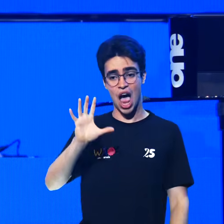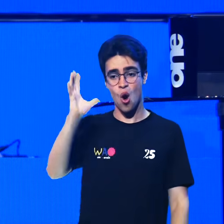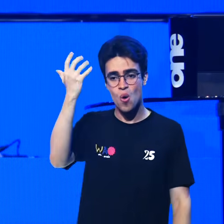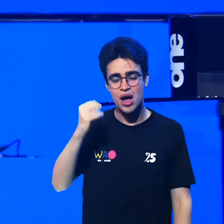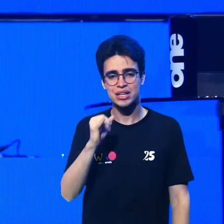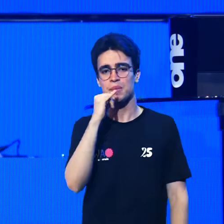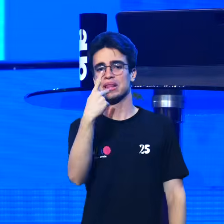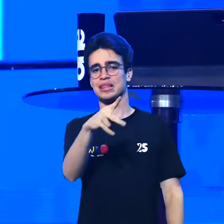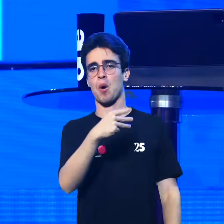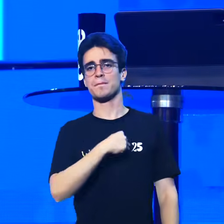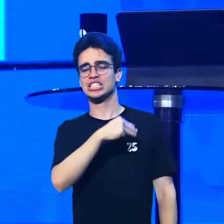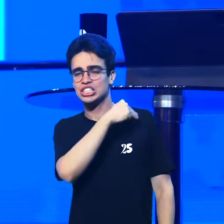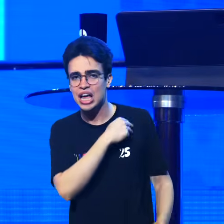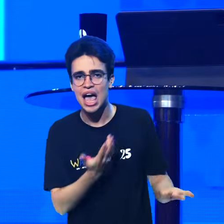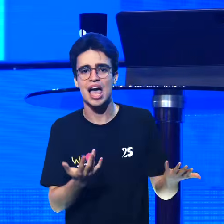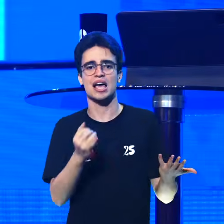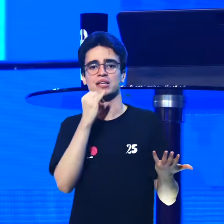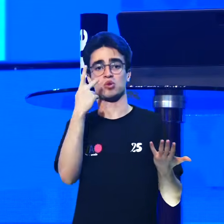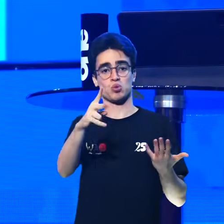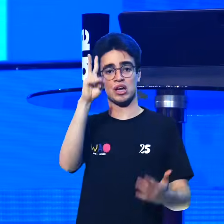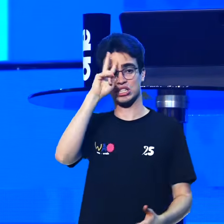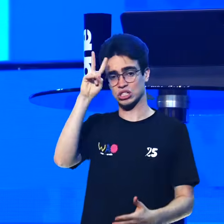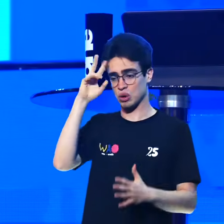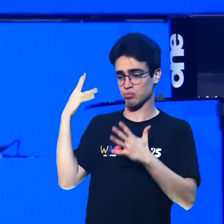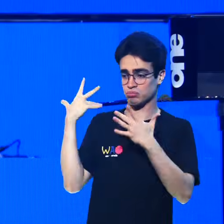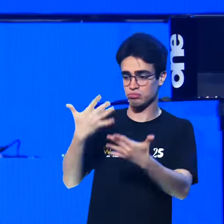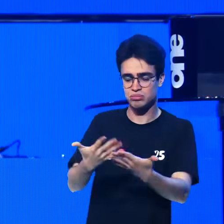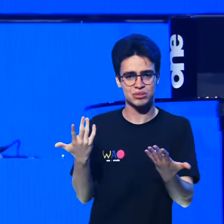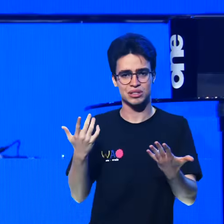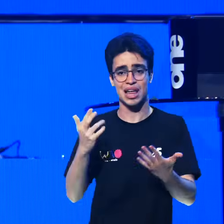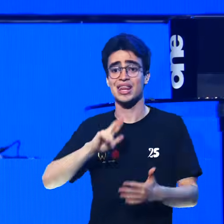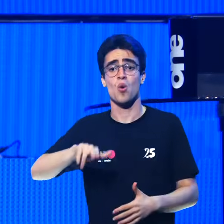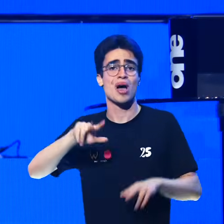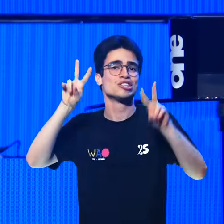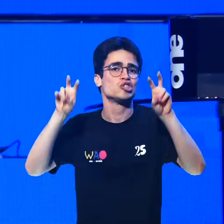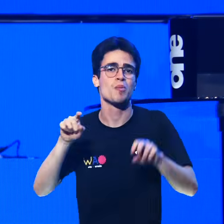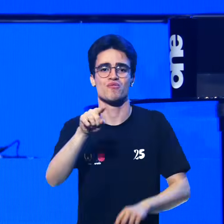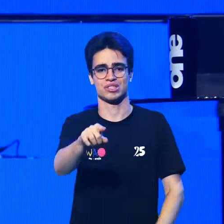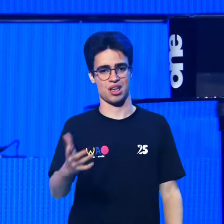teu ministério, na tua história, nem tem a ver com você.